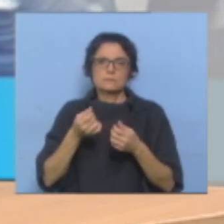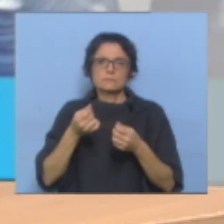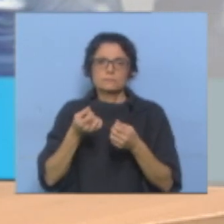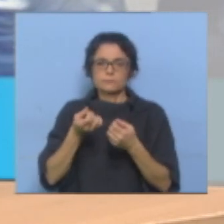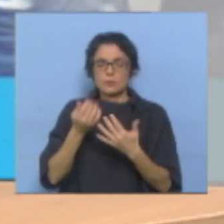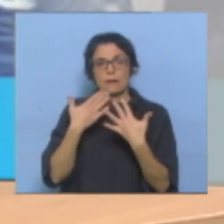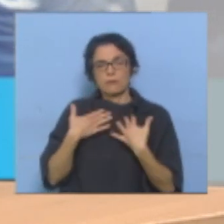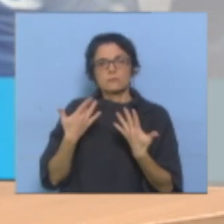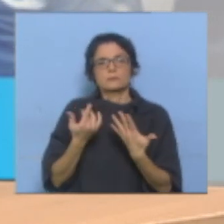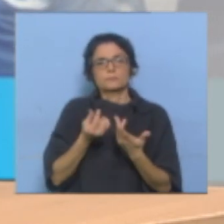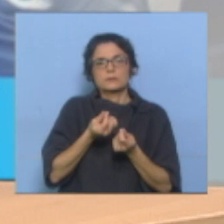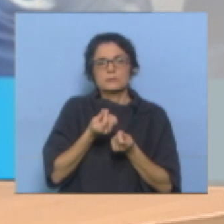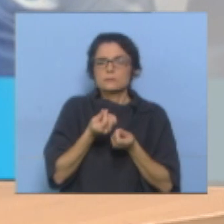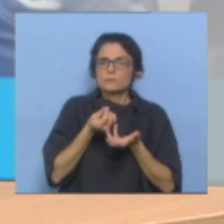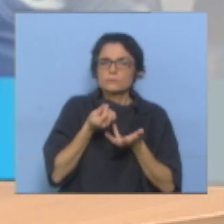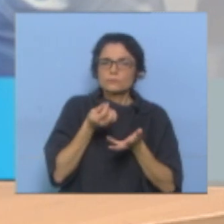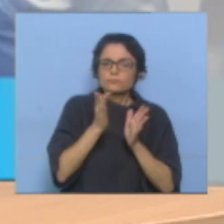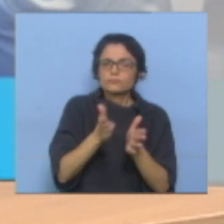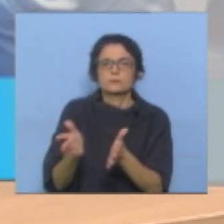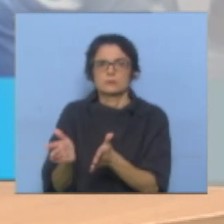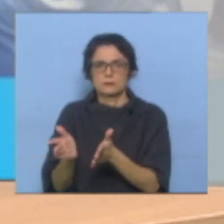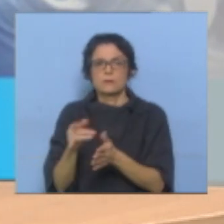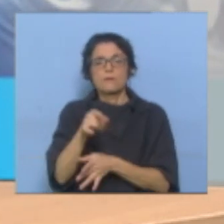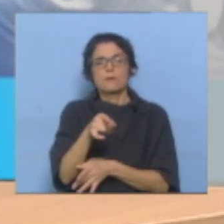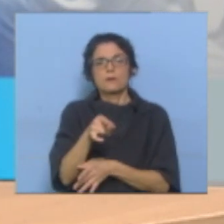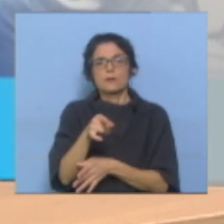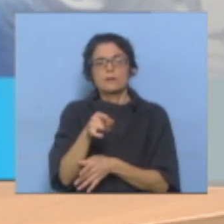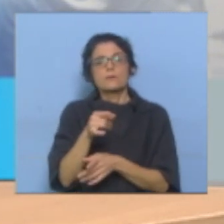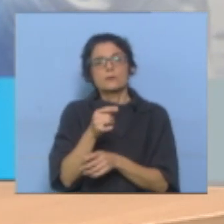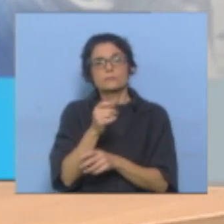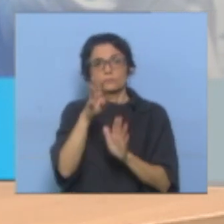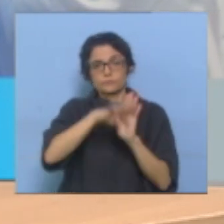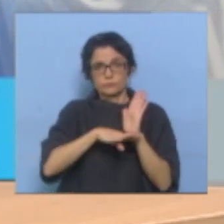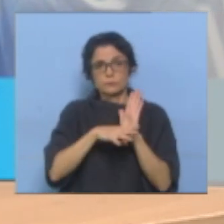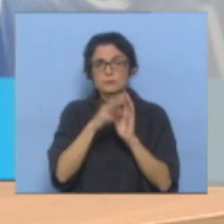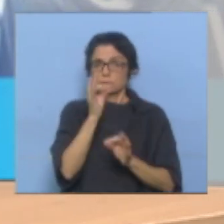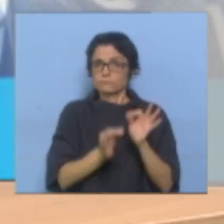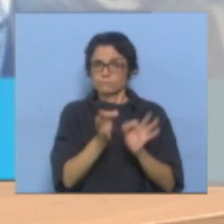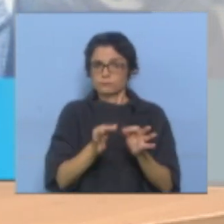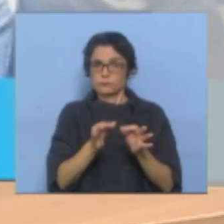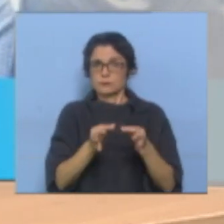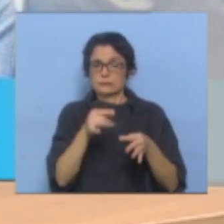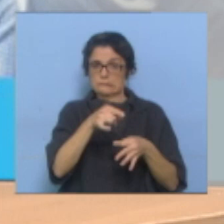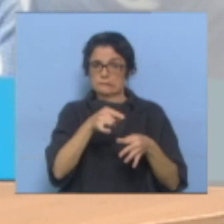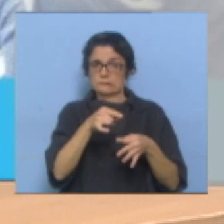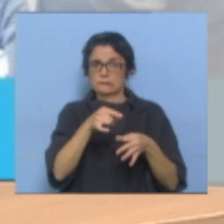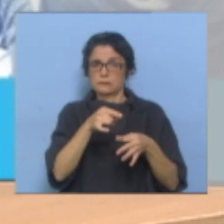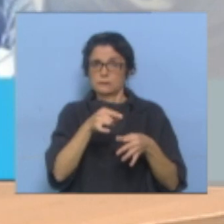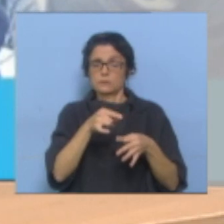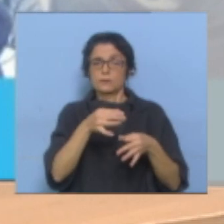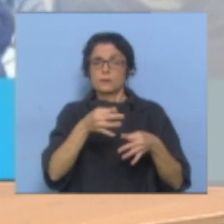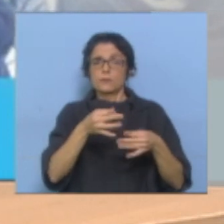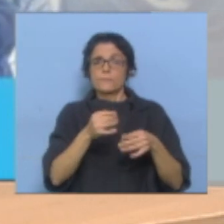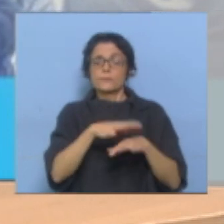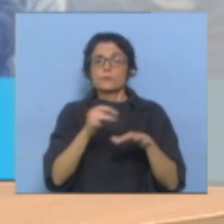tivemos um programa, nós temos um programa semanal de Justiça, Em Nome da Lei, que há pouco tempo foi sobre precisamente os